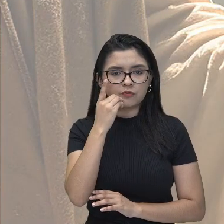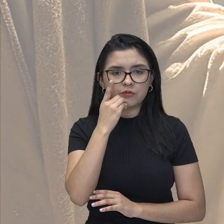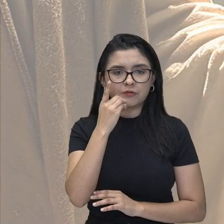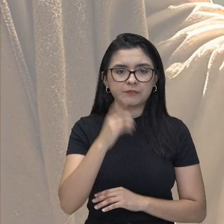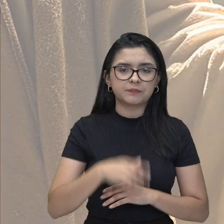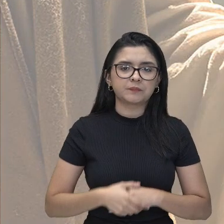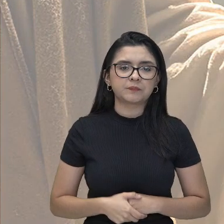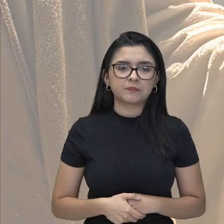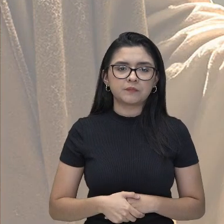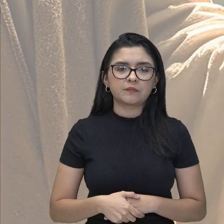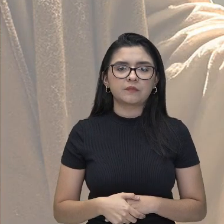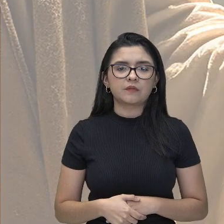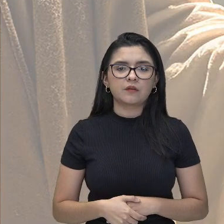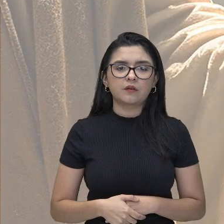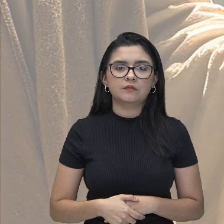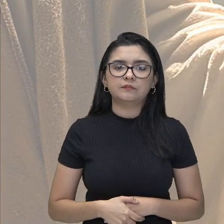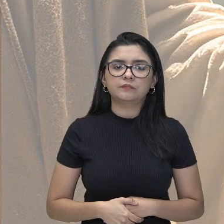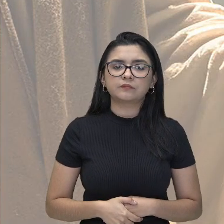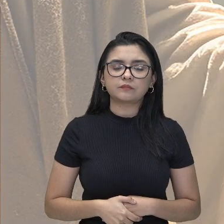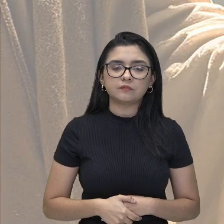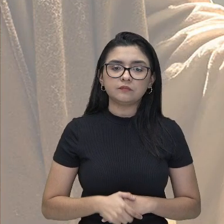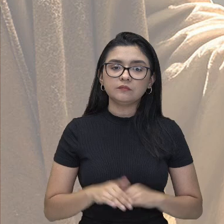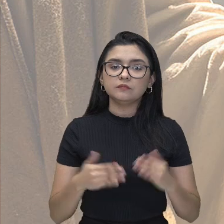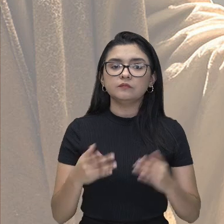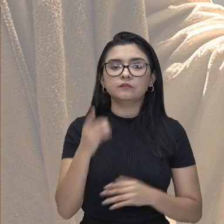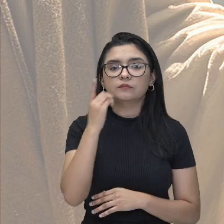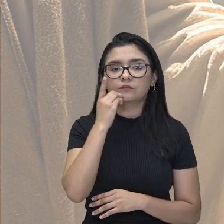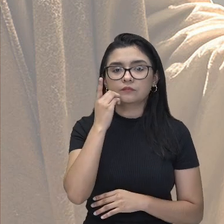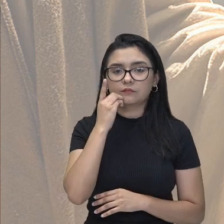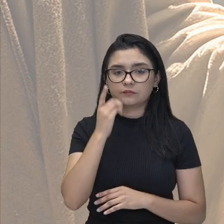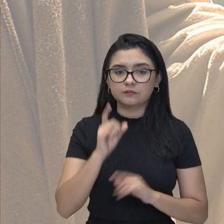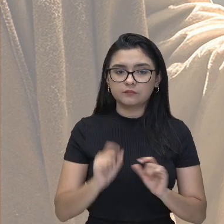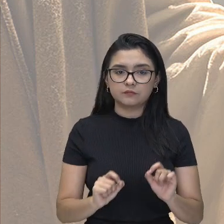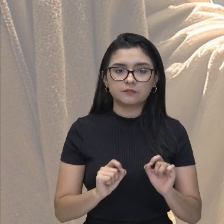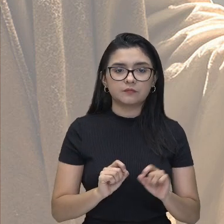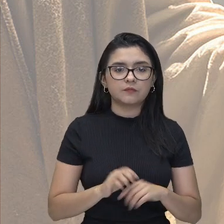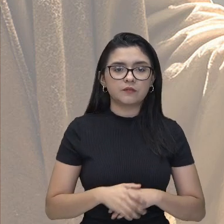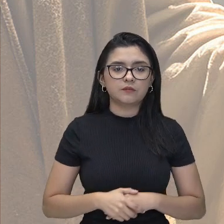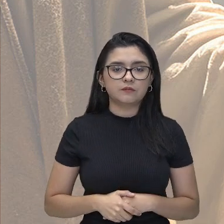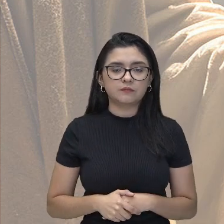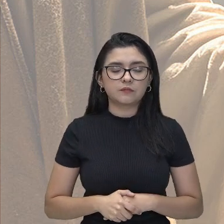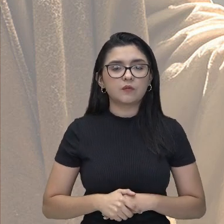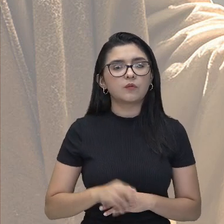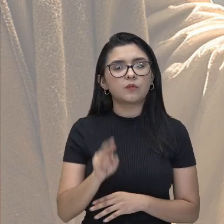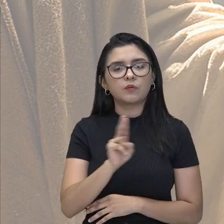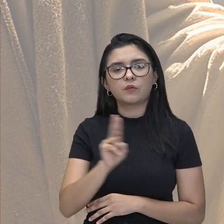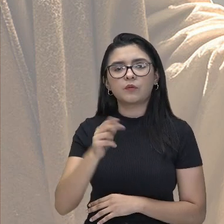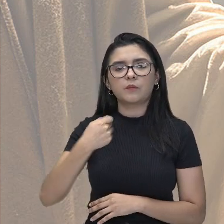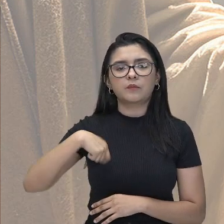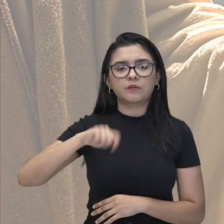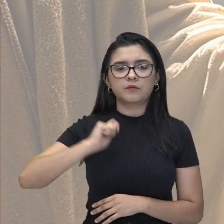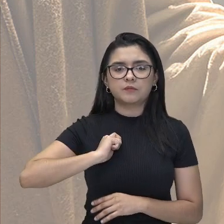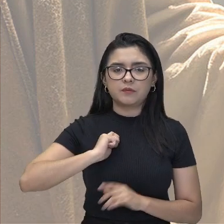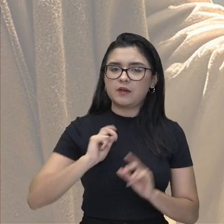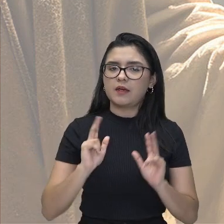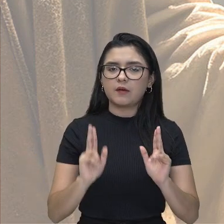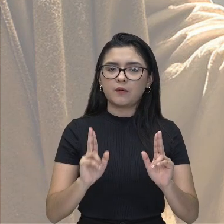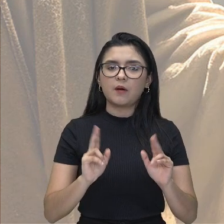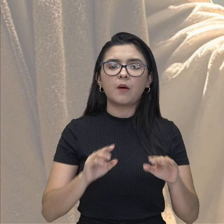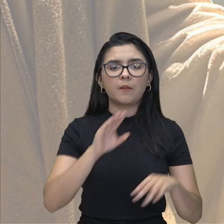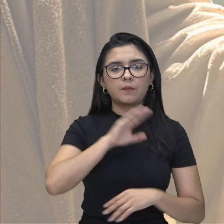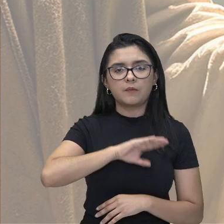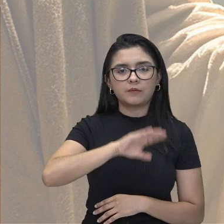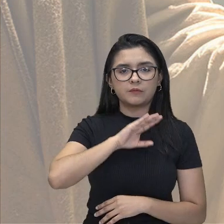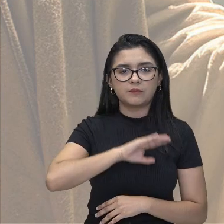imediato eu digo para vocês que esses aqui beleza porque os nomes dele em espanhol mmes